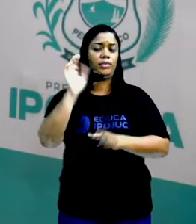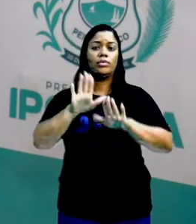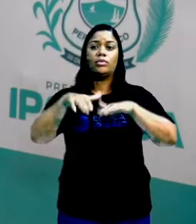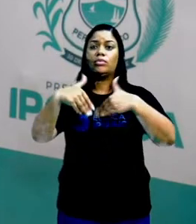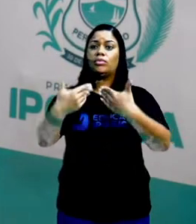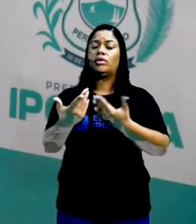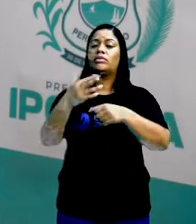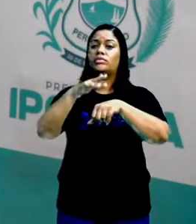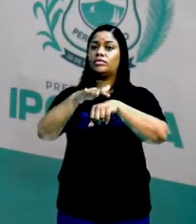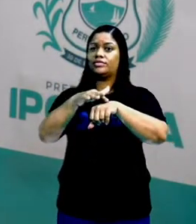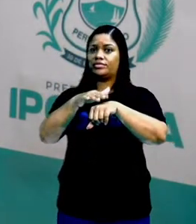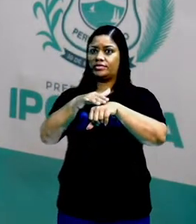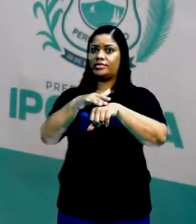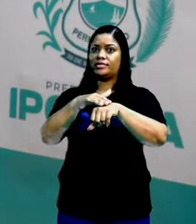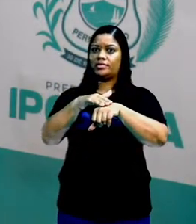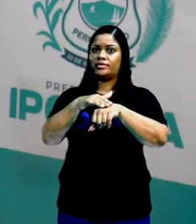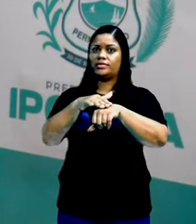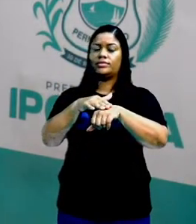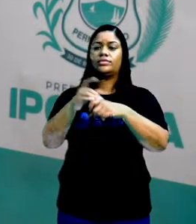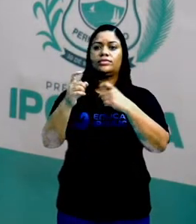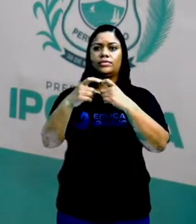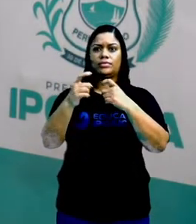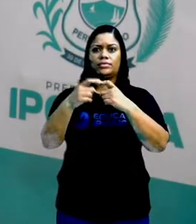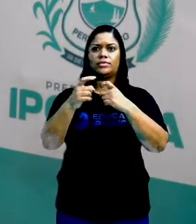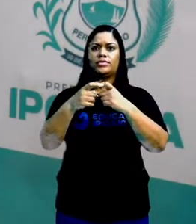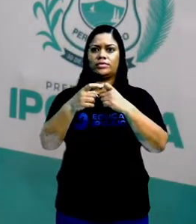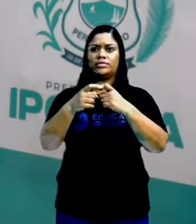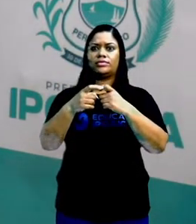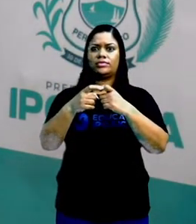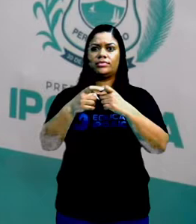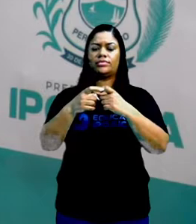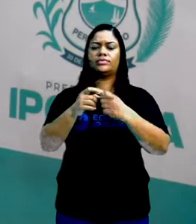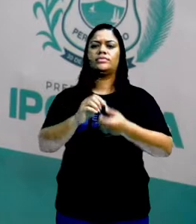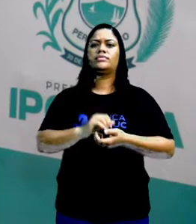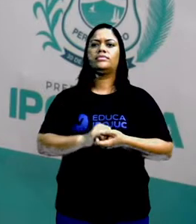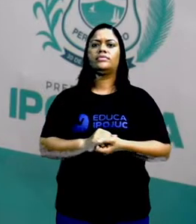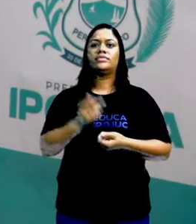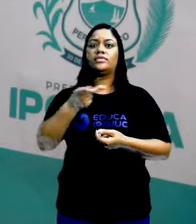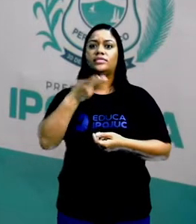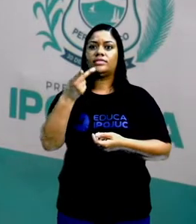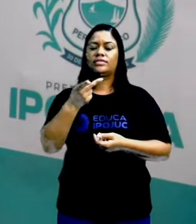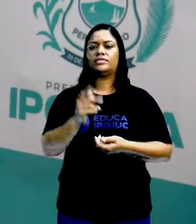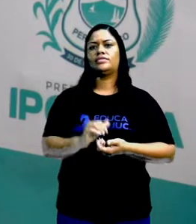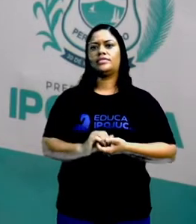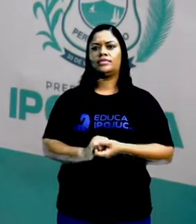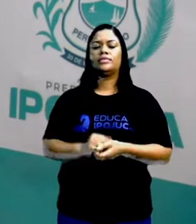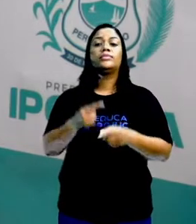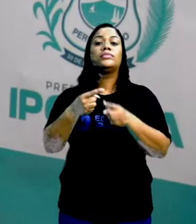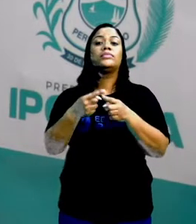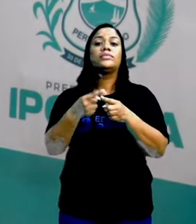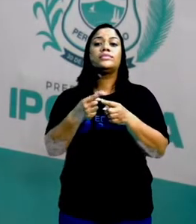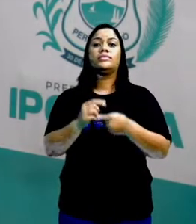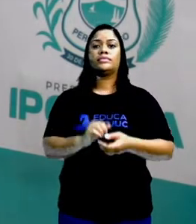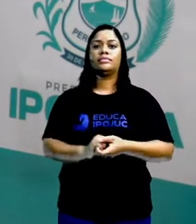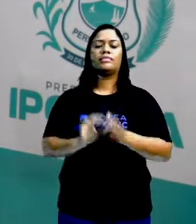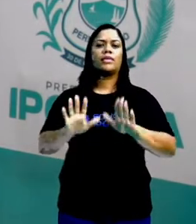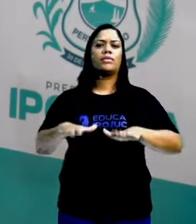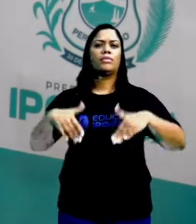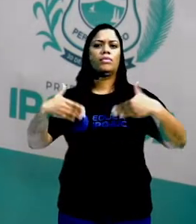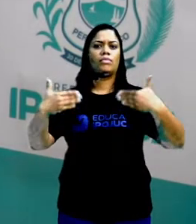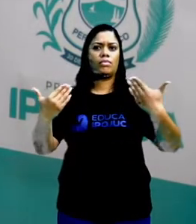as doenças, né, que os médicos passam esse tipo de tratamento? Por quê? Quais